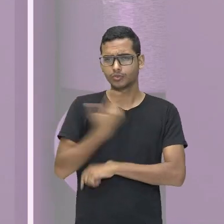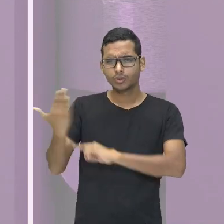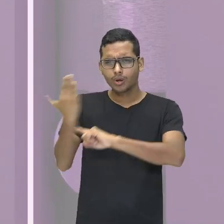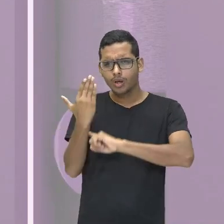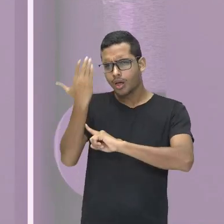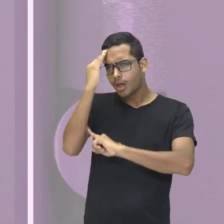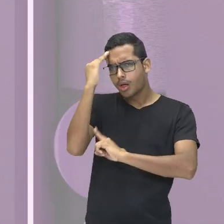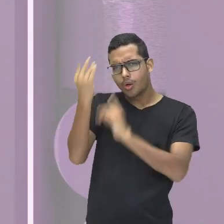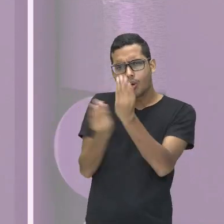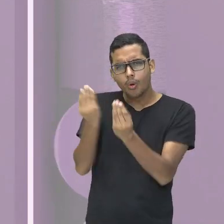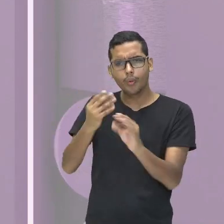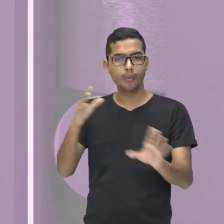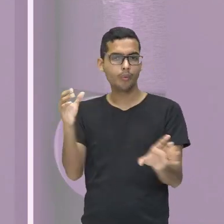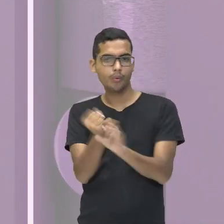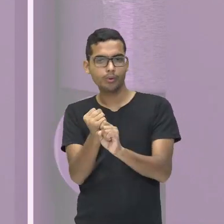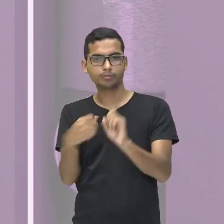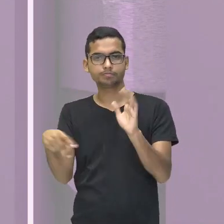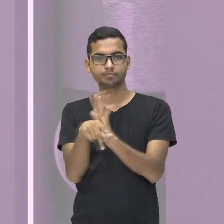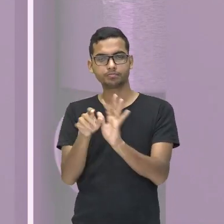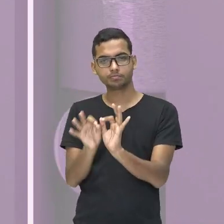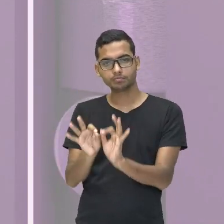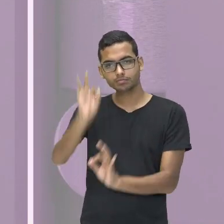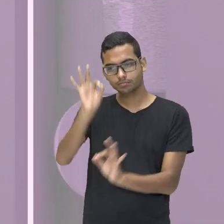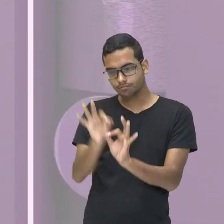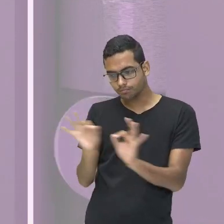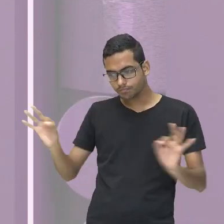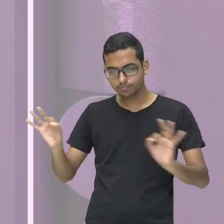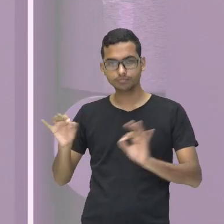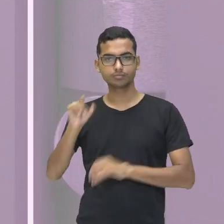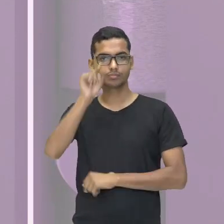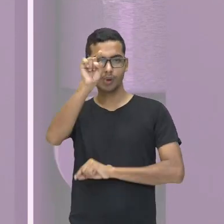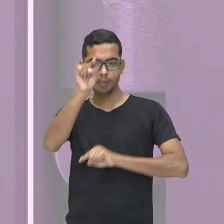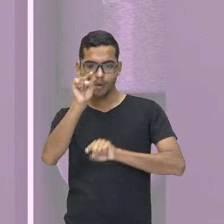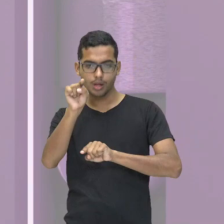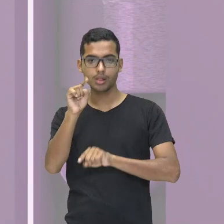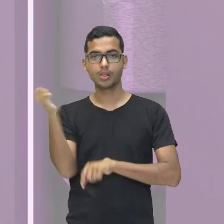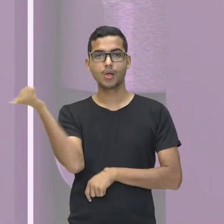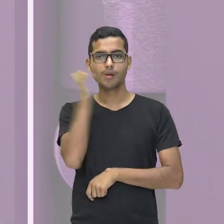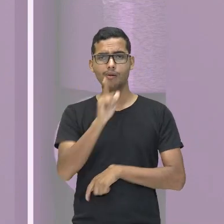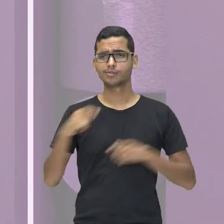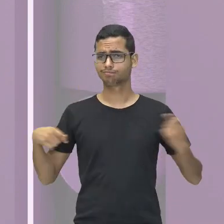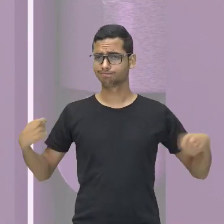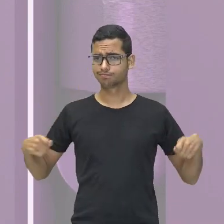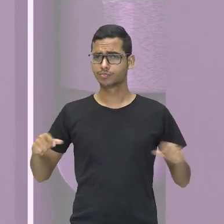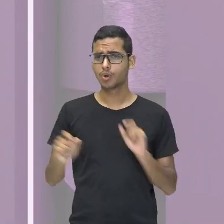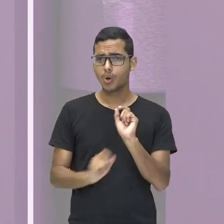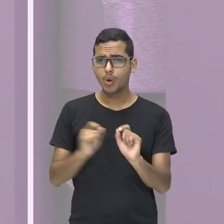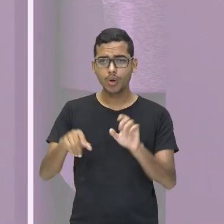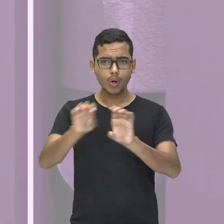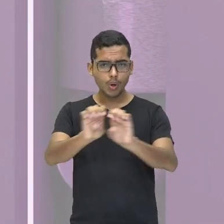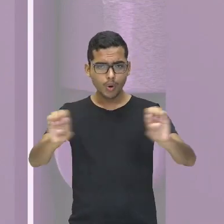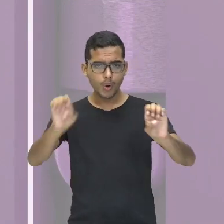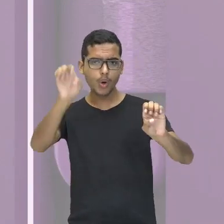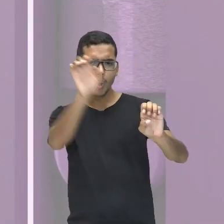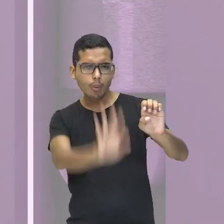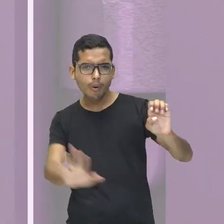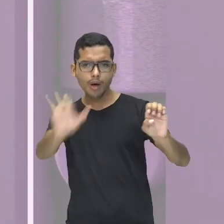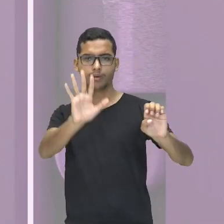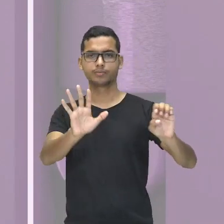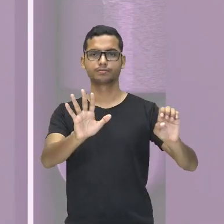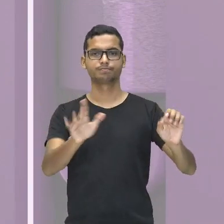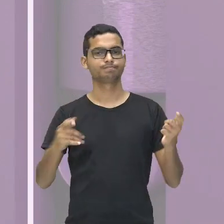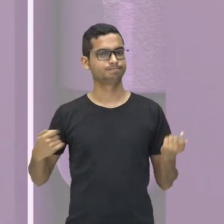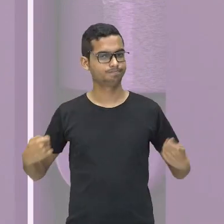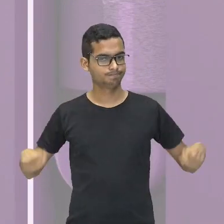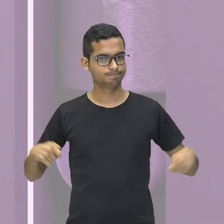a calcular a distância de um ponto até uma reta, a gente precisa então da equação geral, da forma